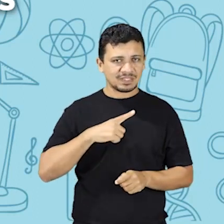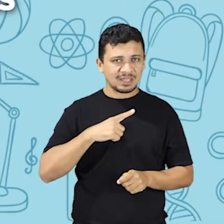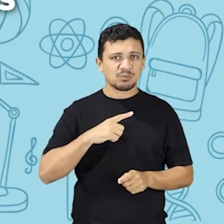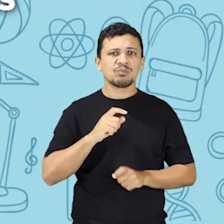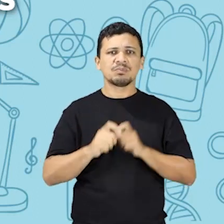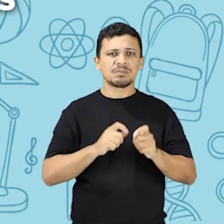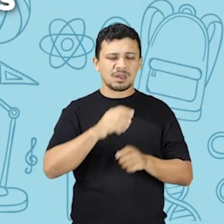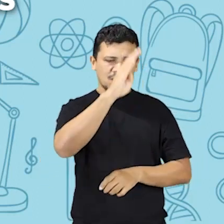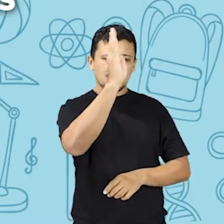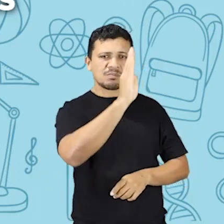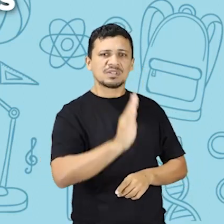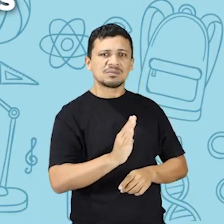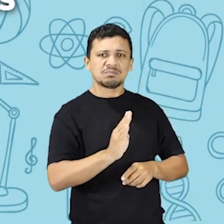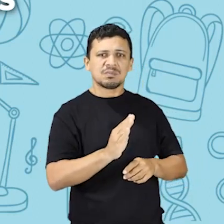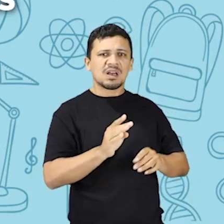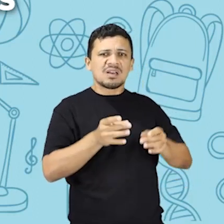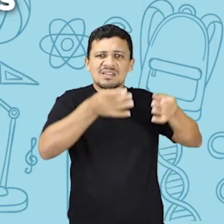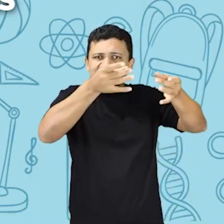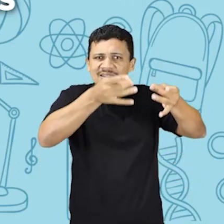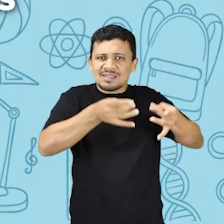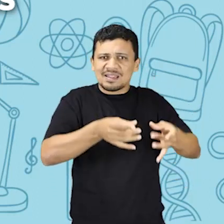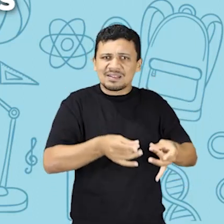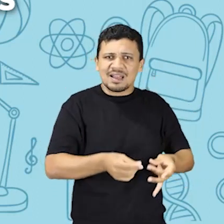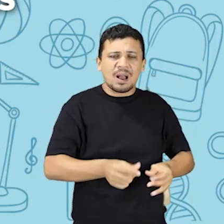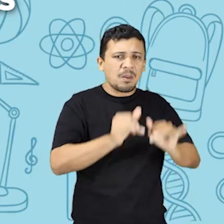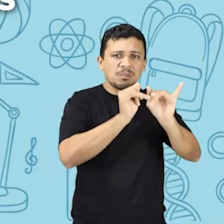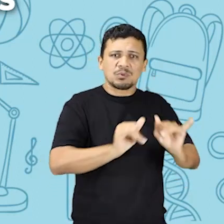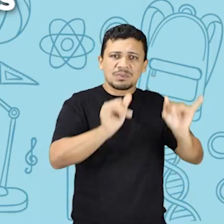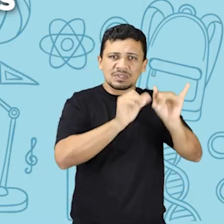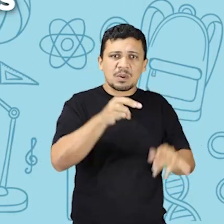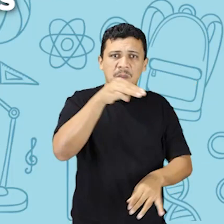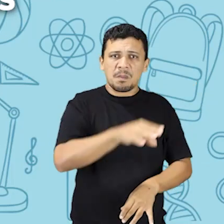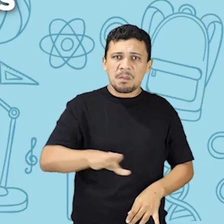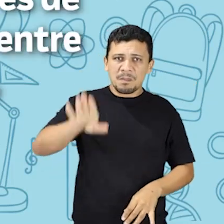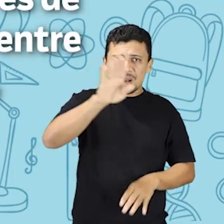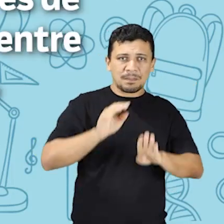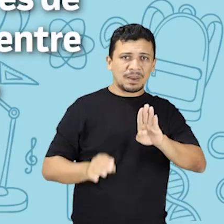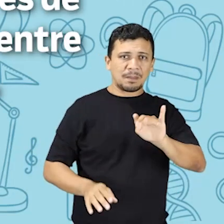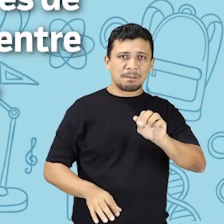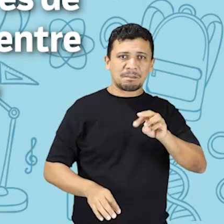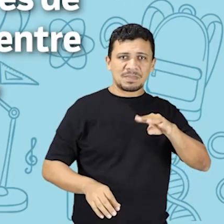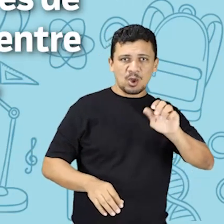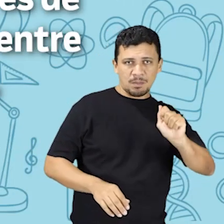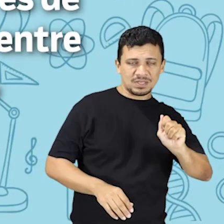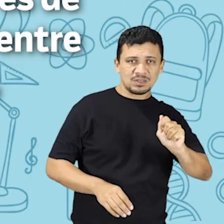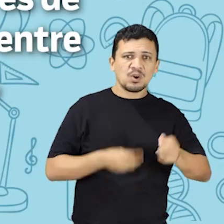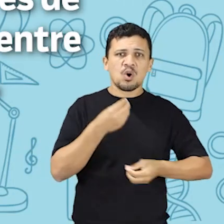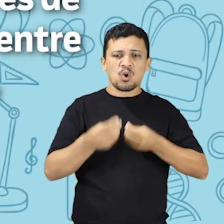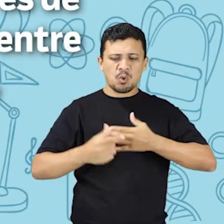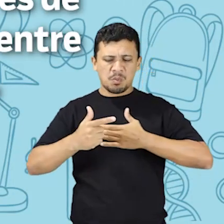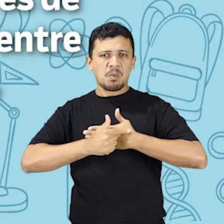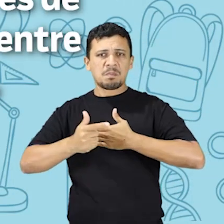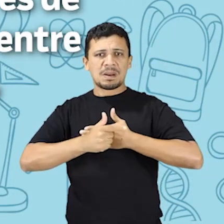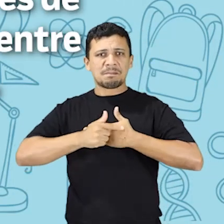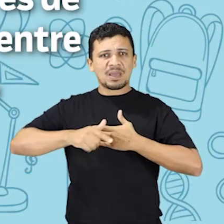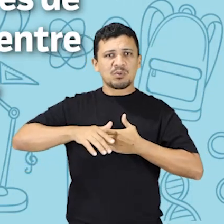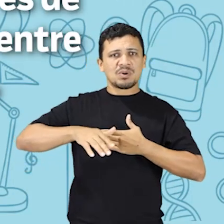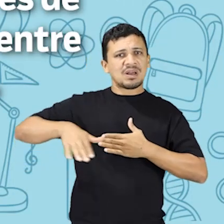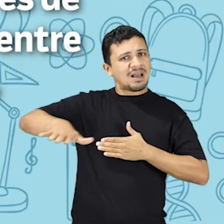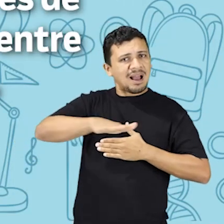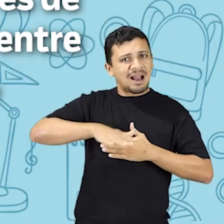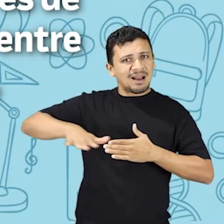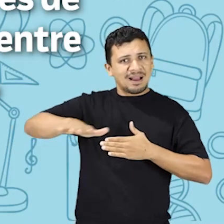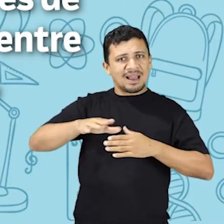reforça essa tendência ao detalhar a publicação do MAP Biomas, o papel das terras indígenas na proteção das